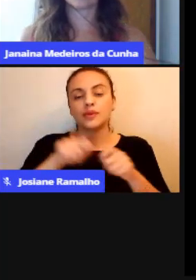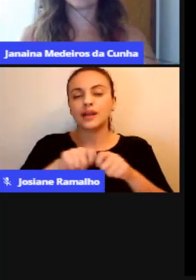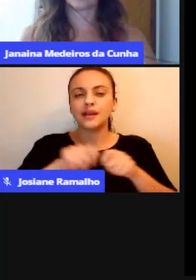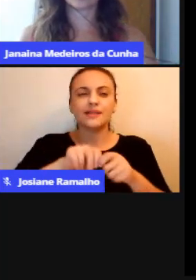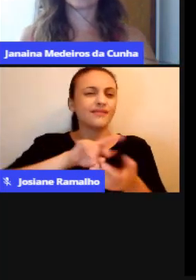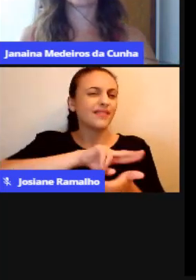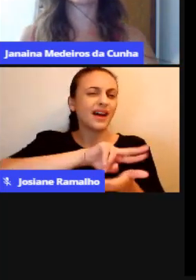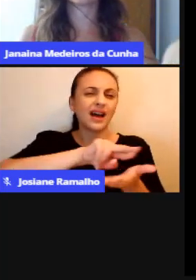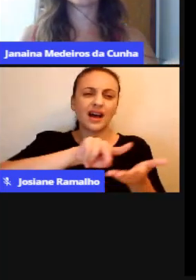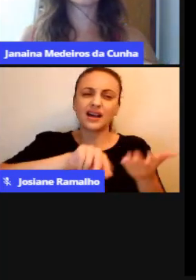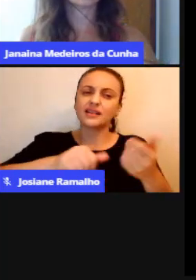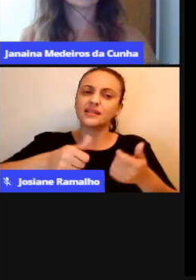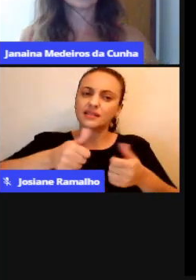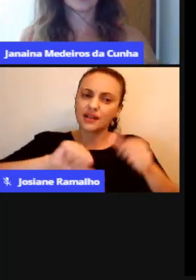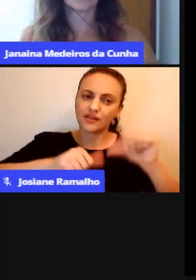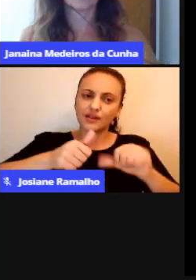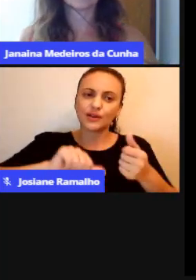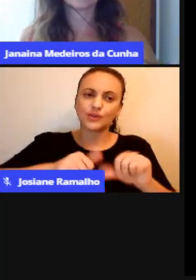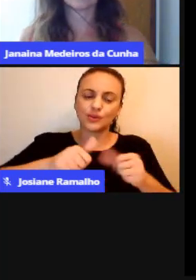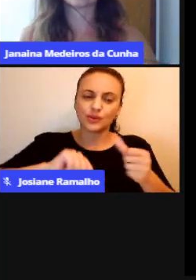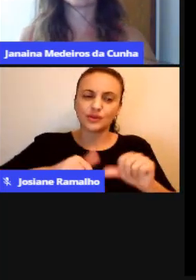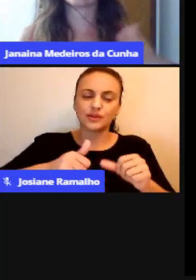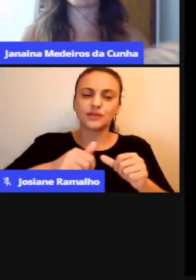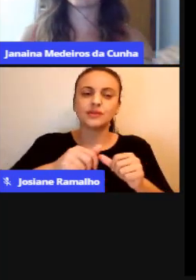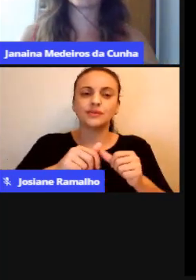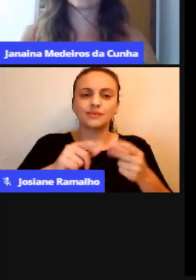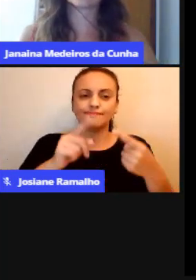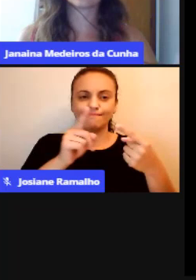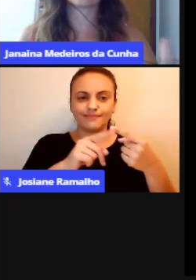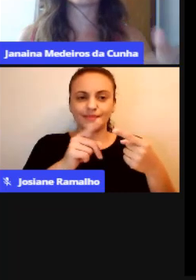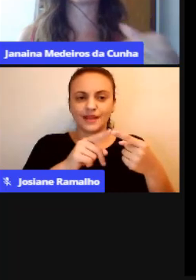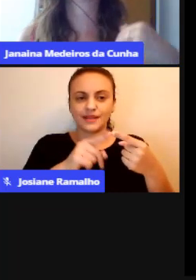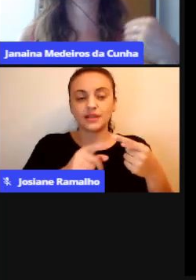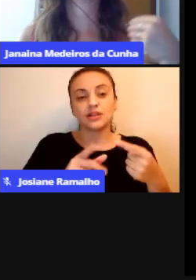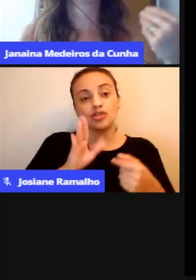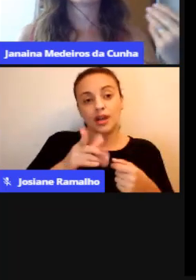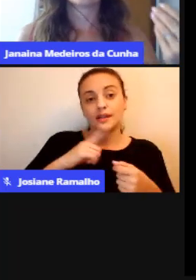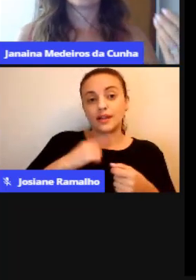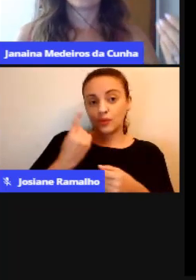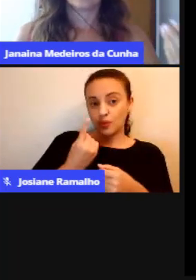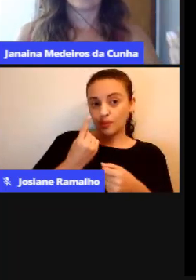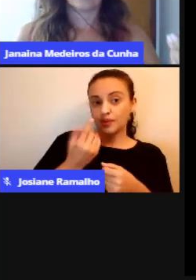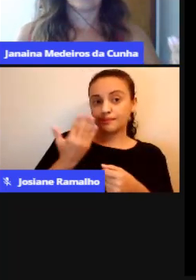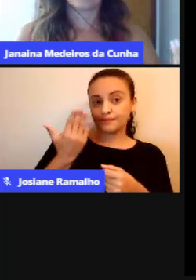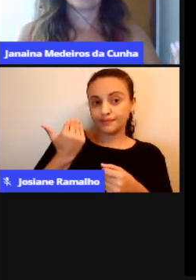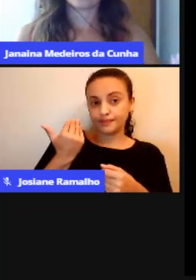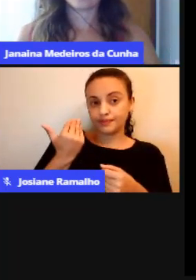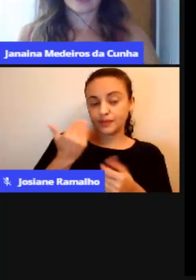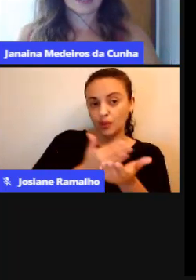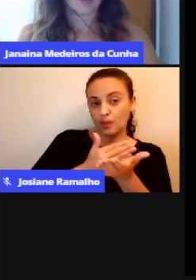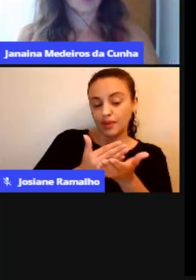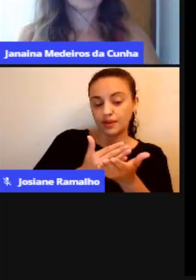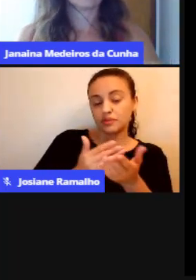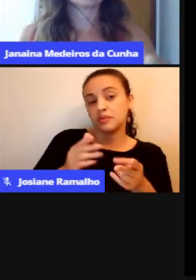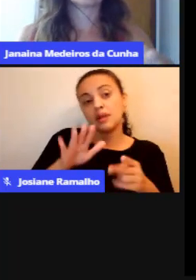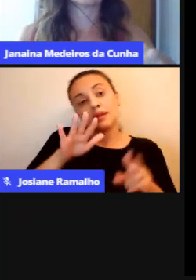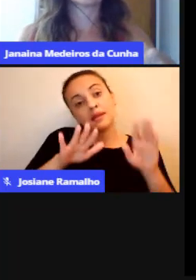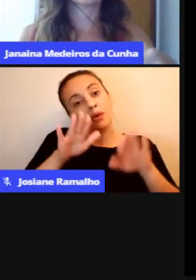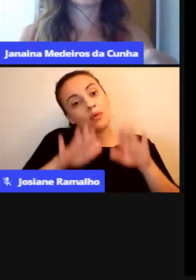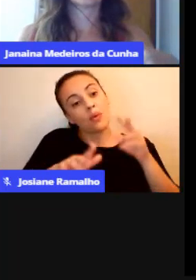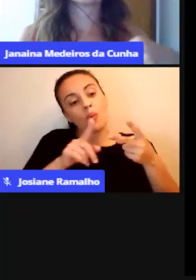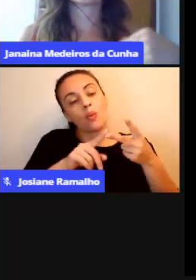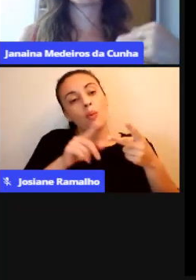avaliações diagnósticas no decorrer do ano, né? Já teve uma agora, de repente, em abril realizar uma outra